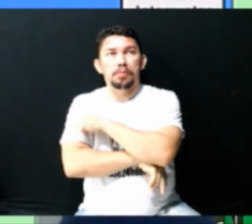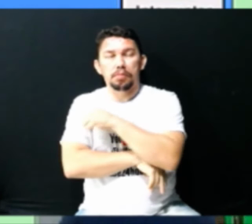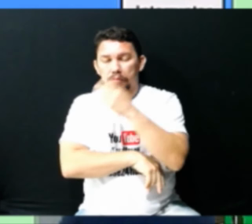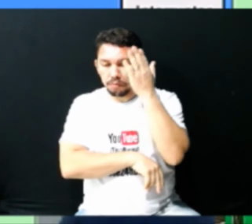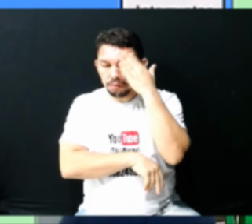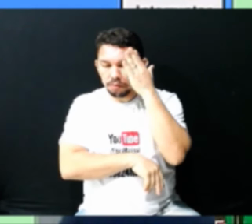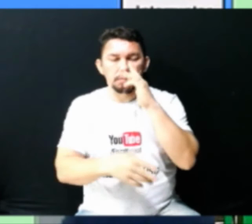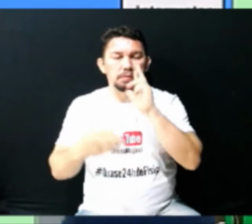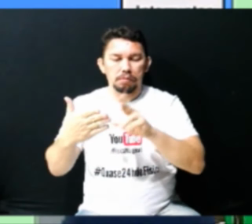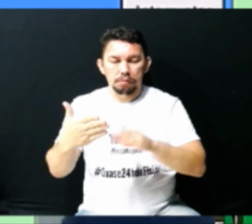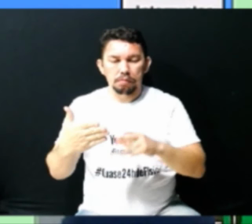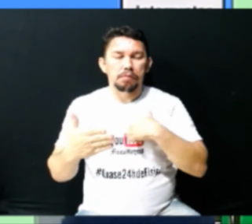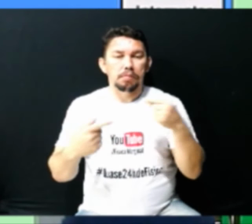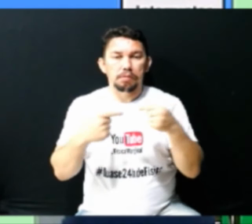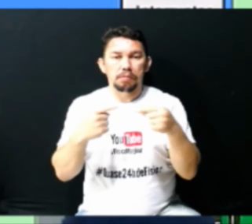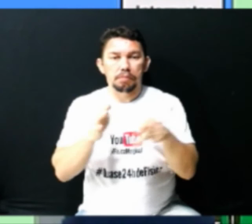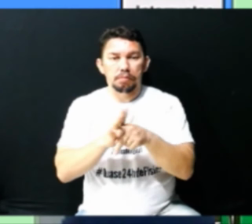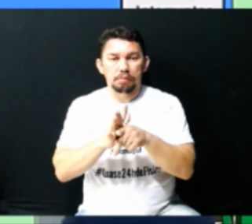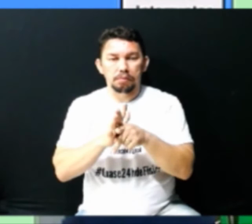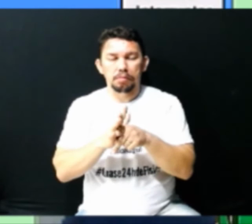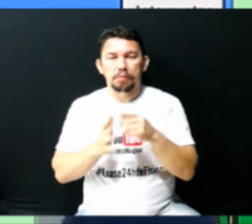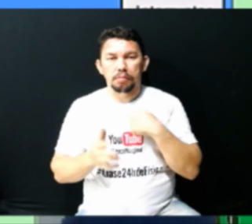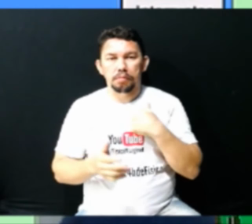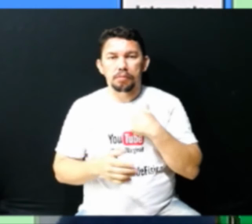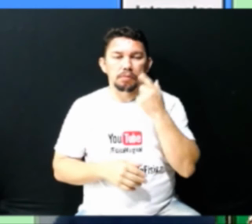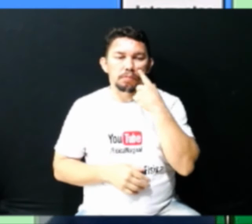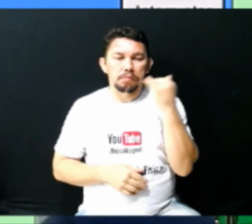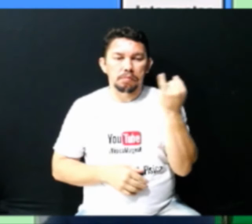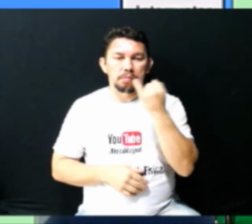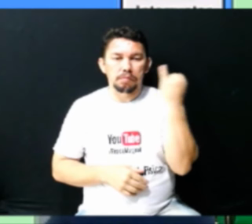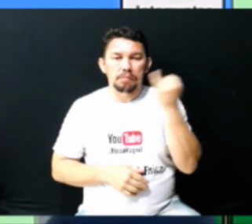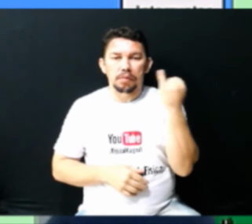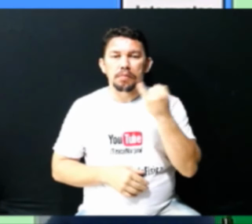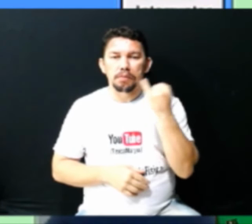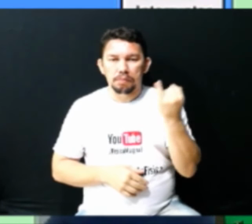questão. Então, quando ele faz isso daí, isso aí já me ganhou.